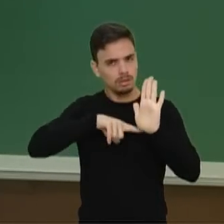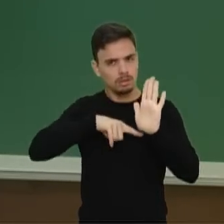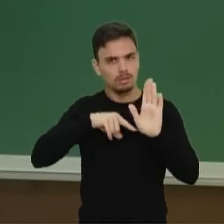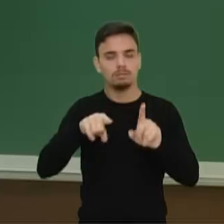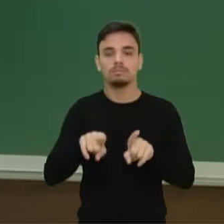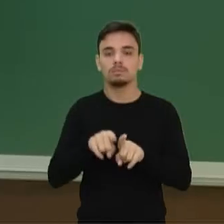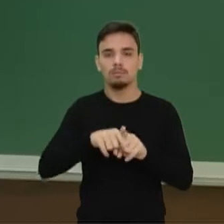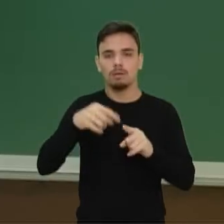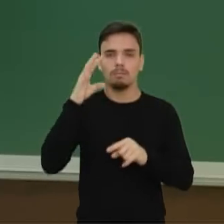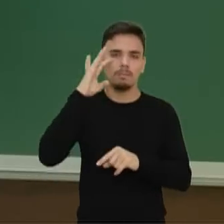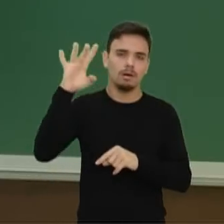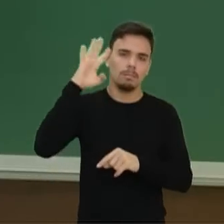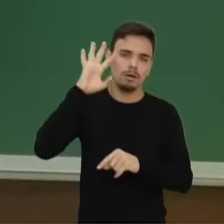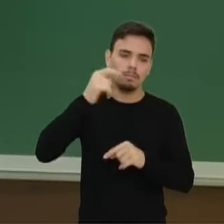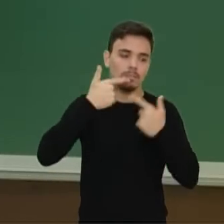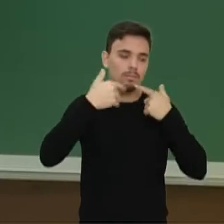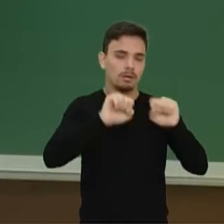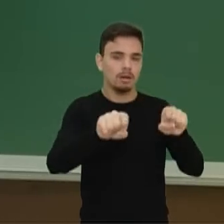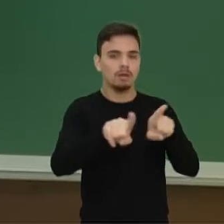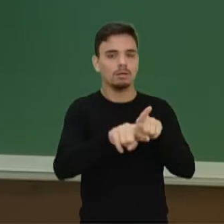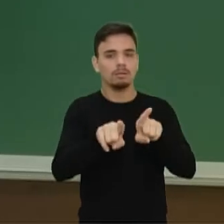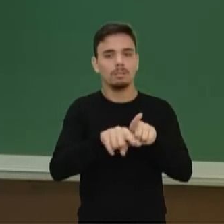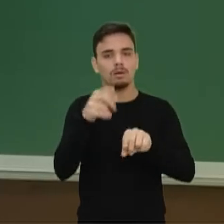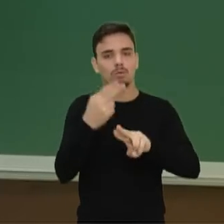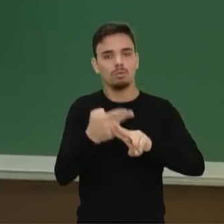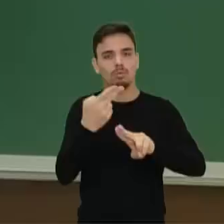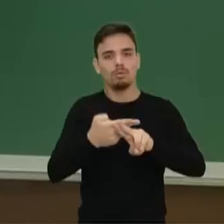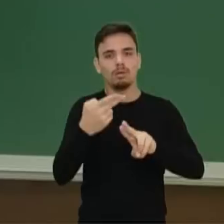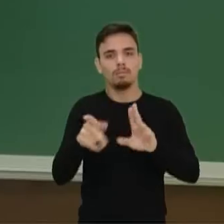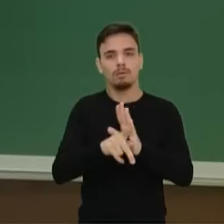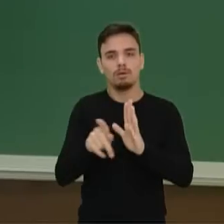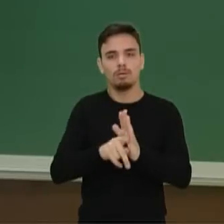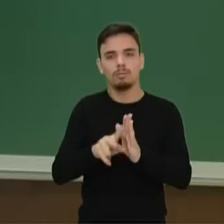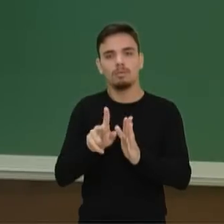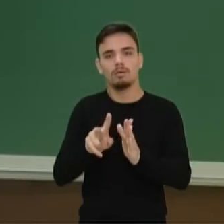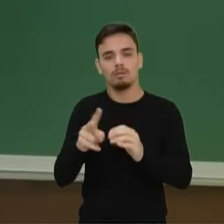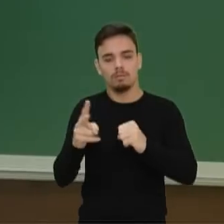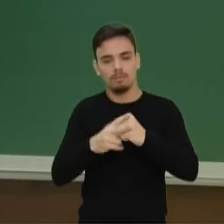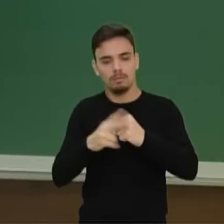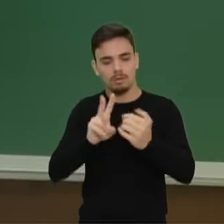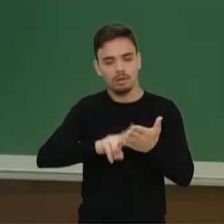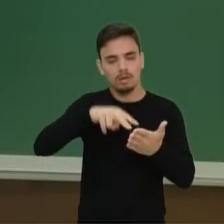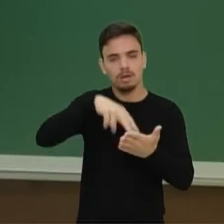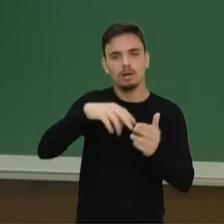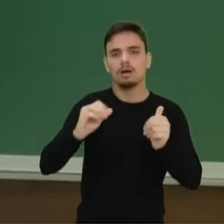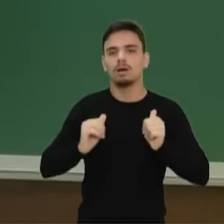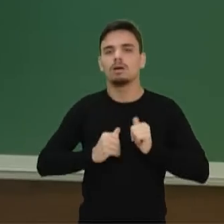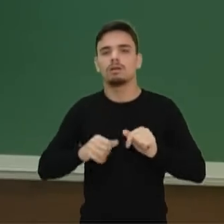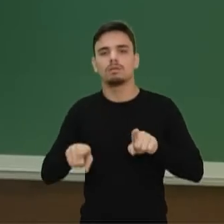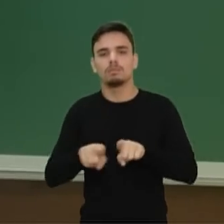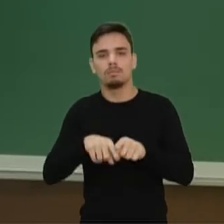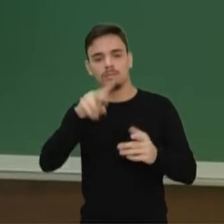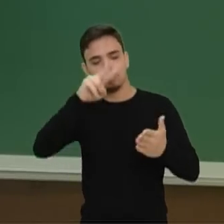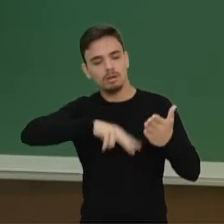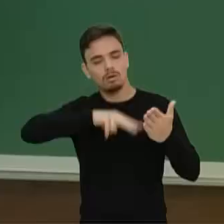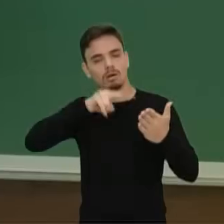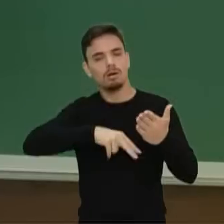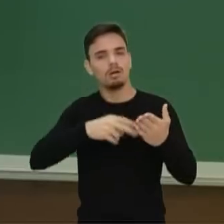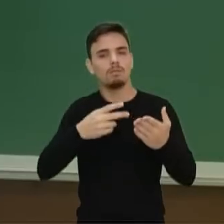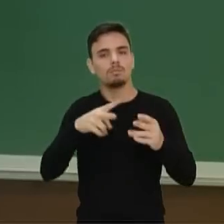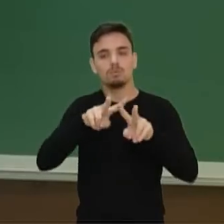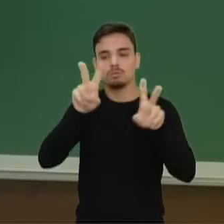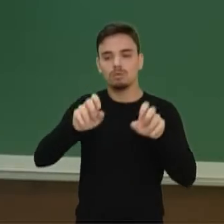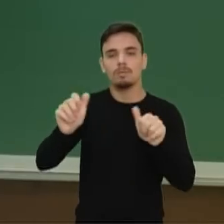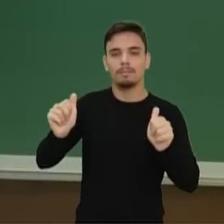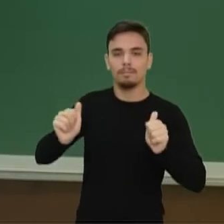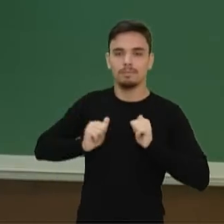né? Reflexões linguísticas sobre a utilização das vozes verbais, agora verificamos um pouquinho mais sobre a